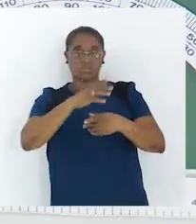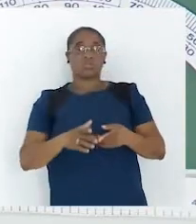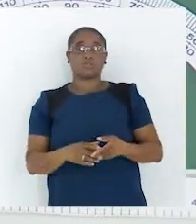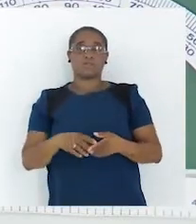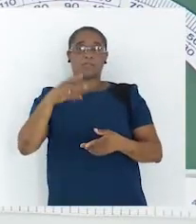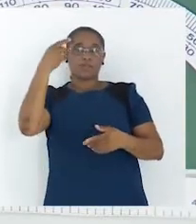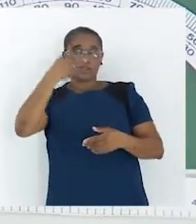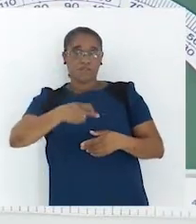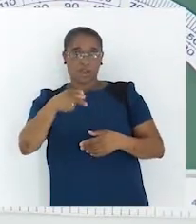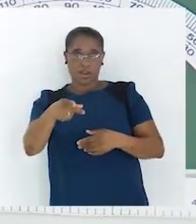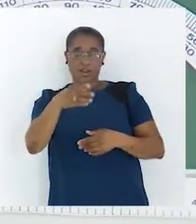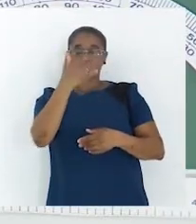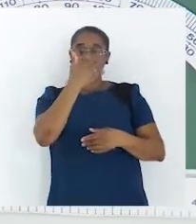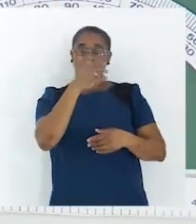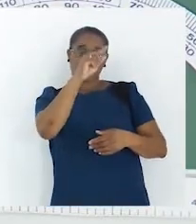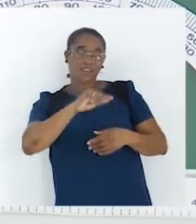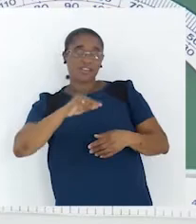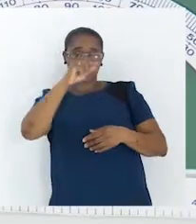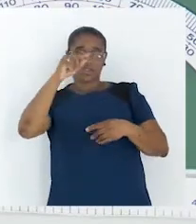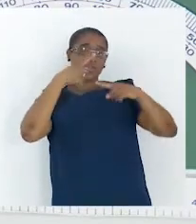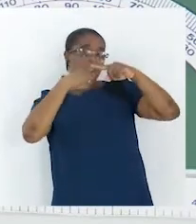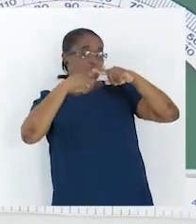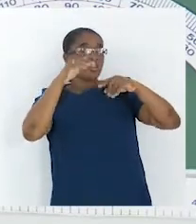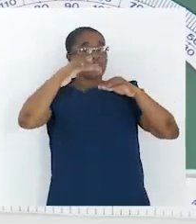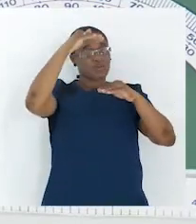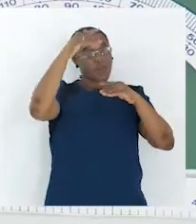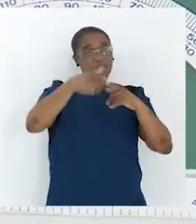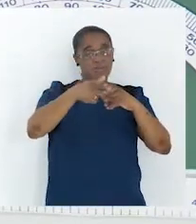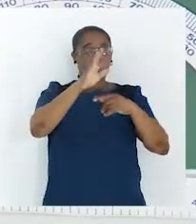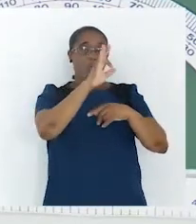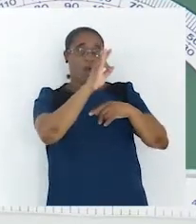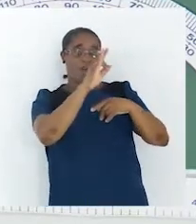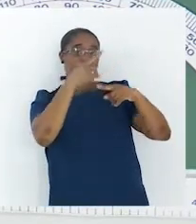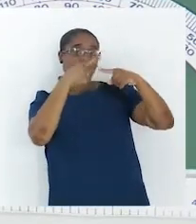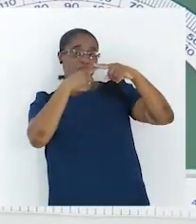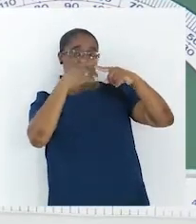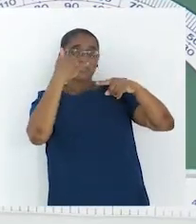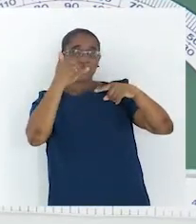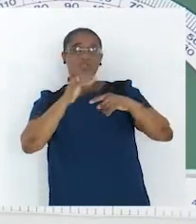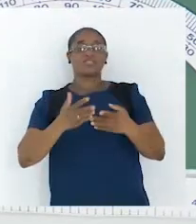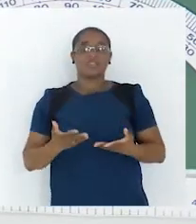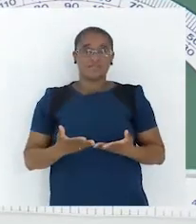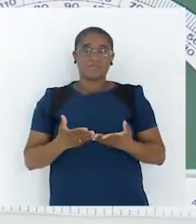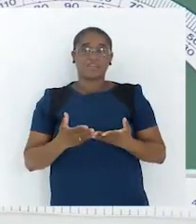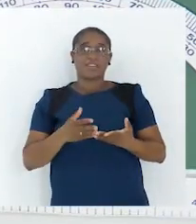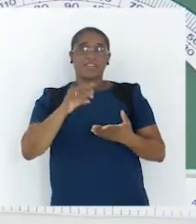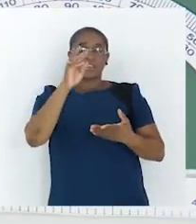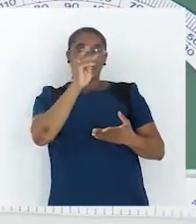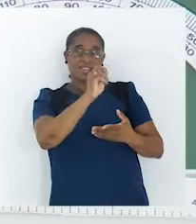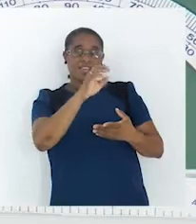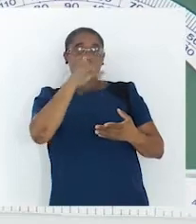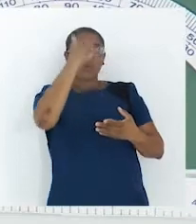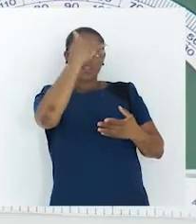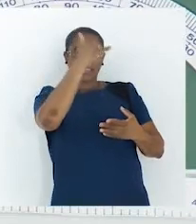ficar com a raiz vamos multiplicar o vinho quatro vezes 2 então fica